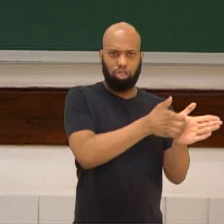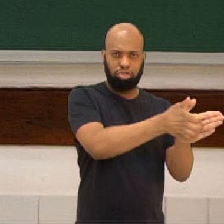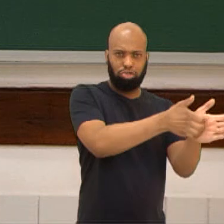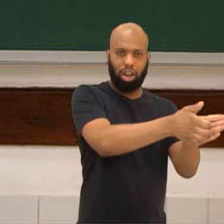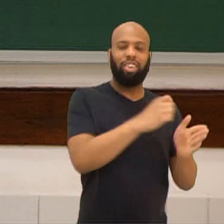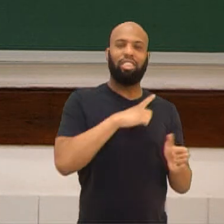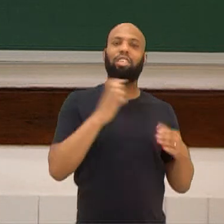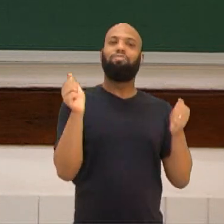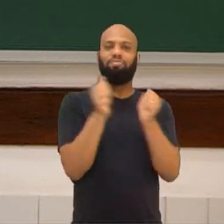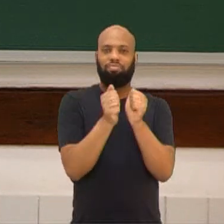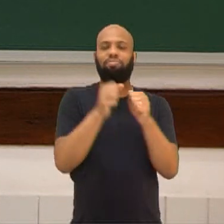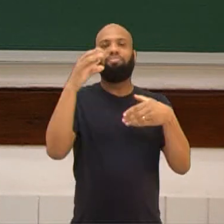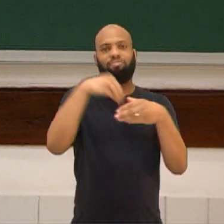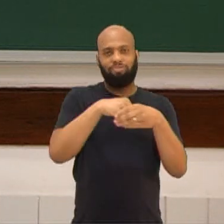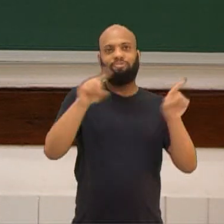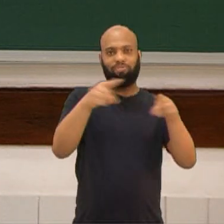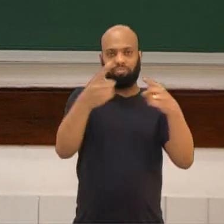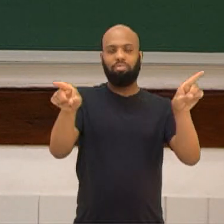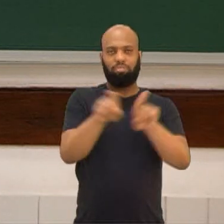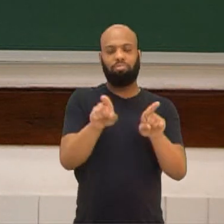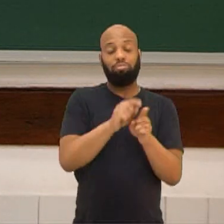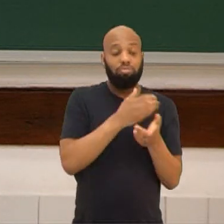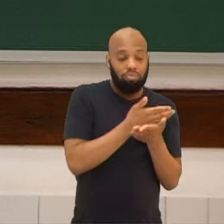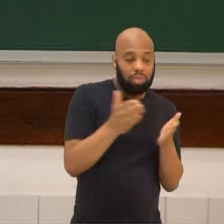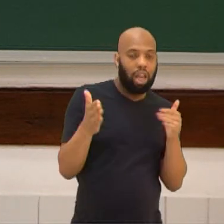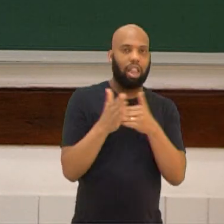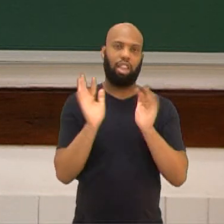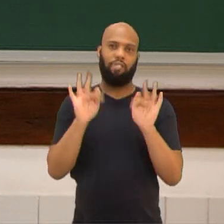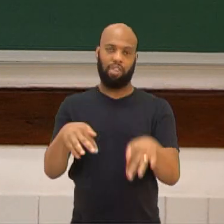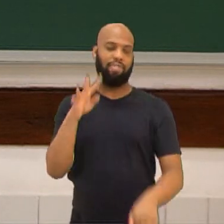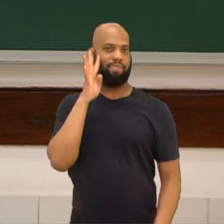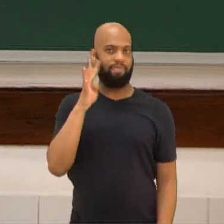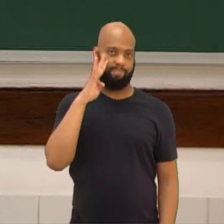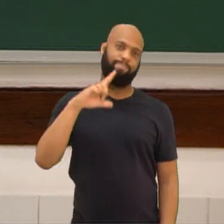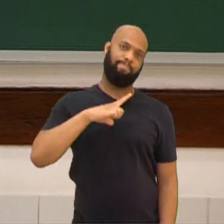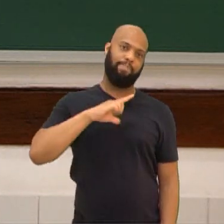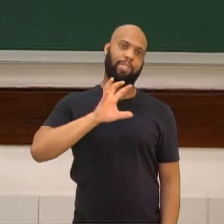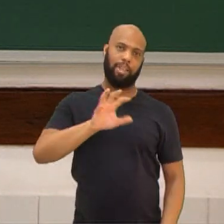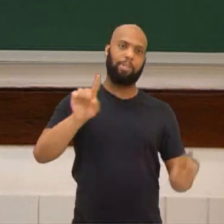barulhos no meio da música, desde o começo até o final. É muito bacana.